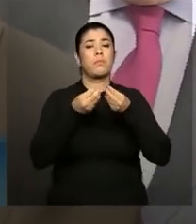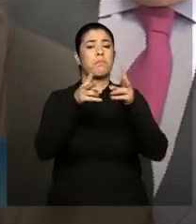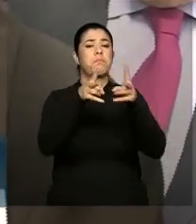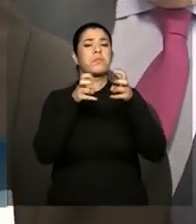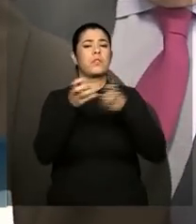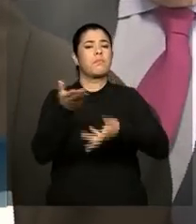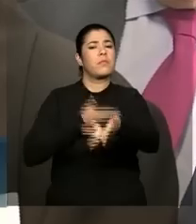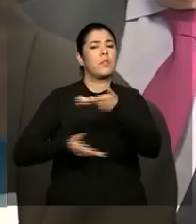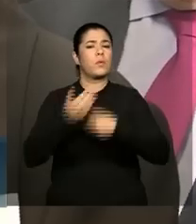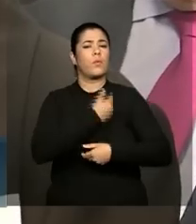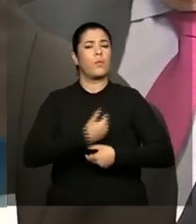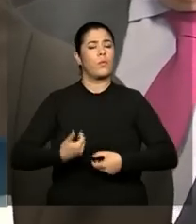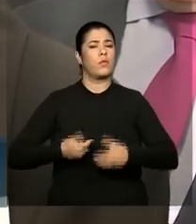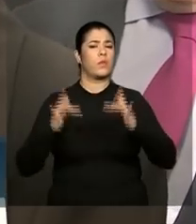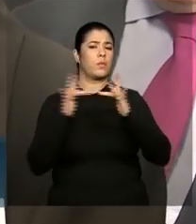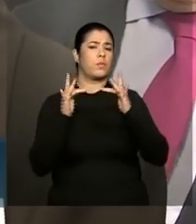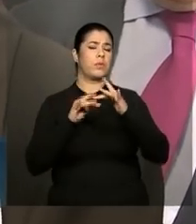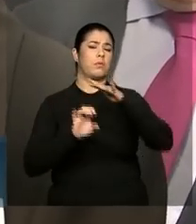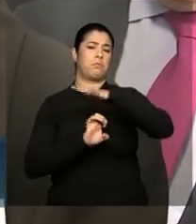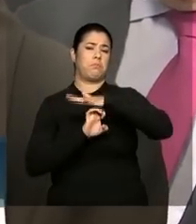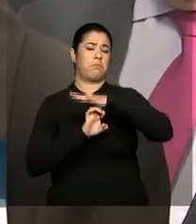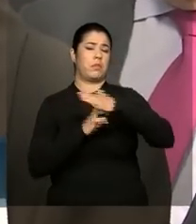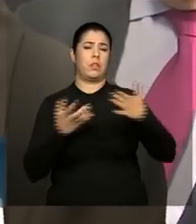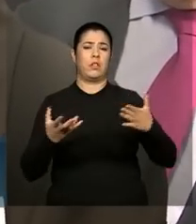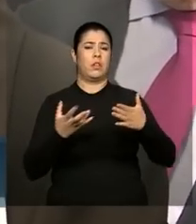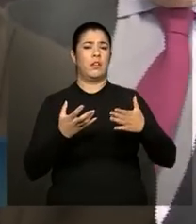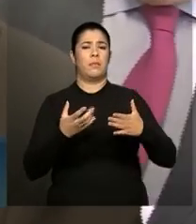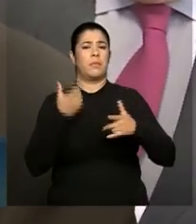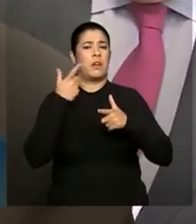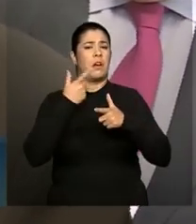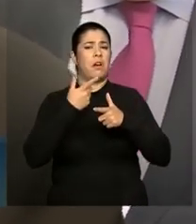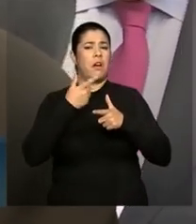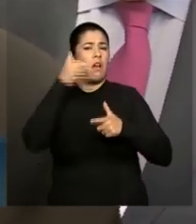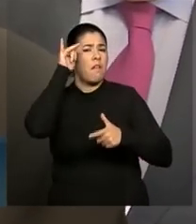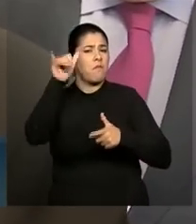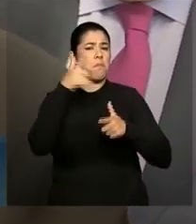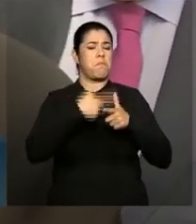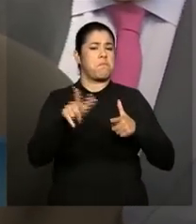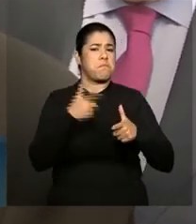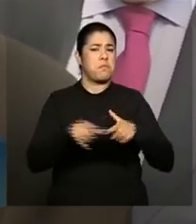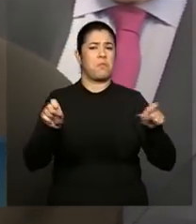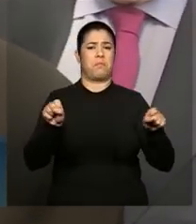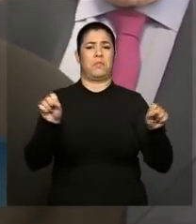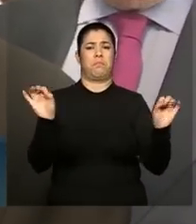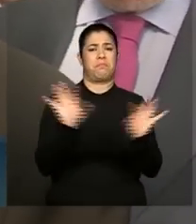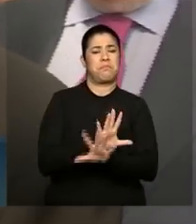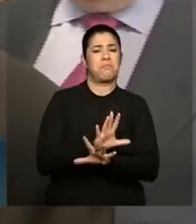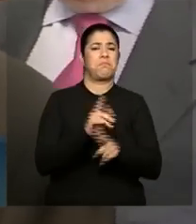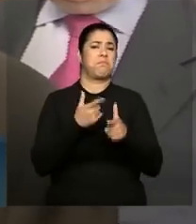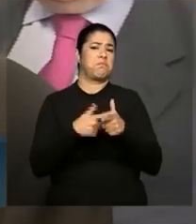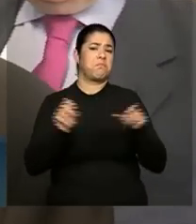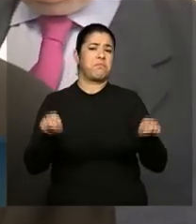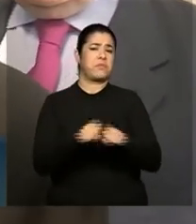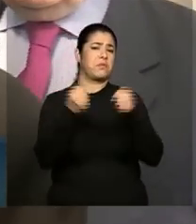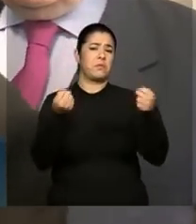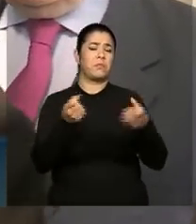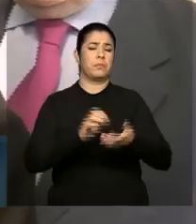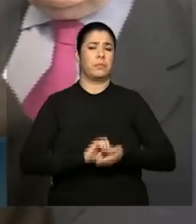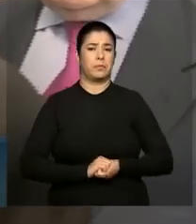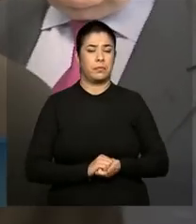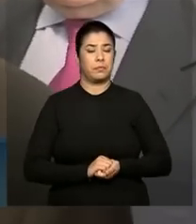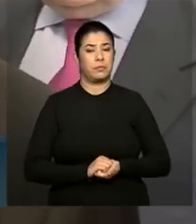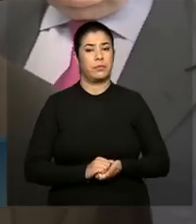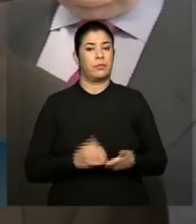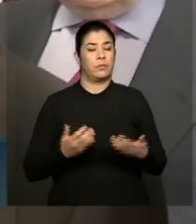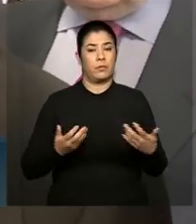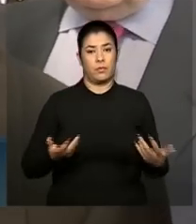relação do governo com as empresas para que elas não venham a quebrar, falir, prejudicar a economia? Olha, uma